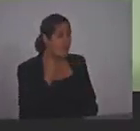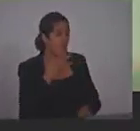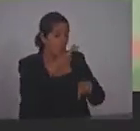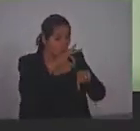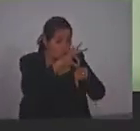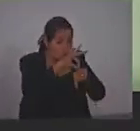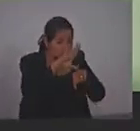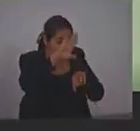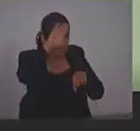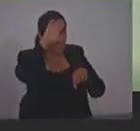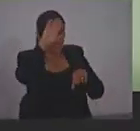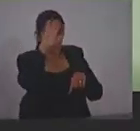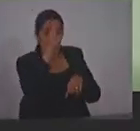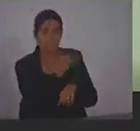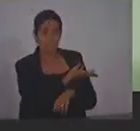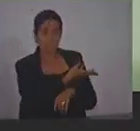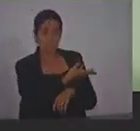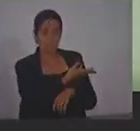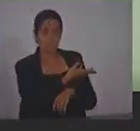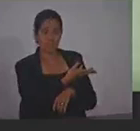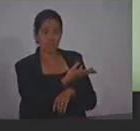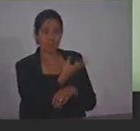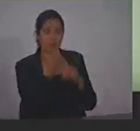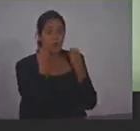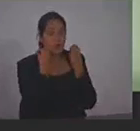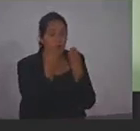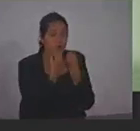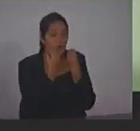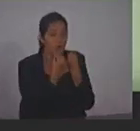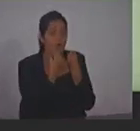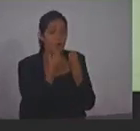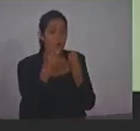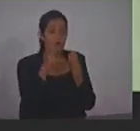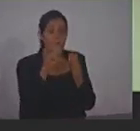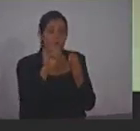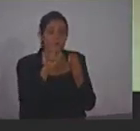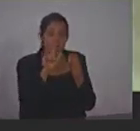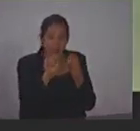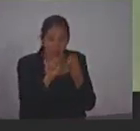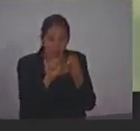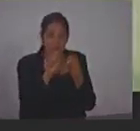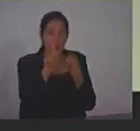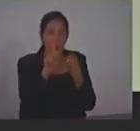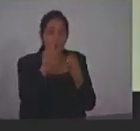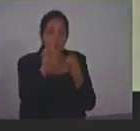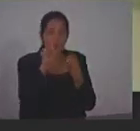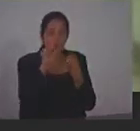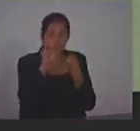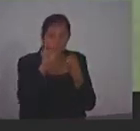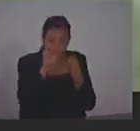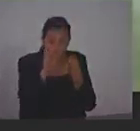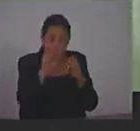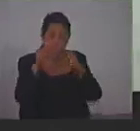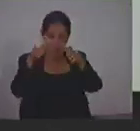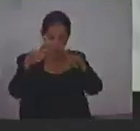dengue. Custa colocar um cloro? Ó, Vila Paz, gente. Vila Paz está com surto de dengue. Tem caso confirmado de